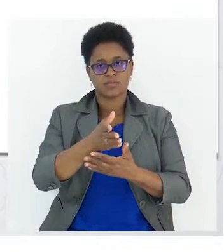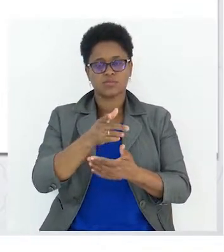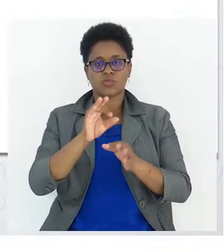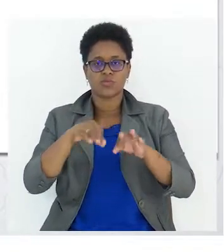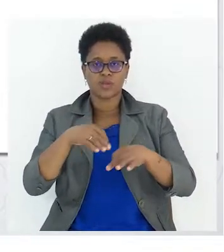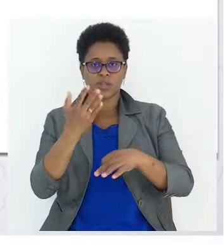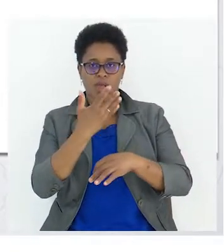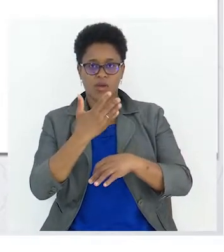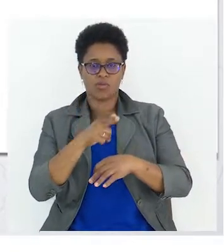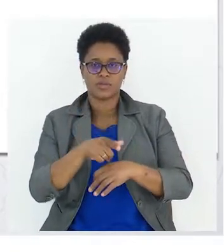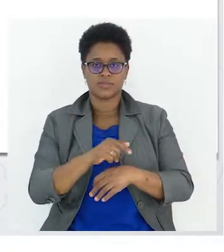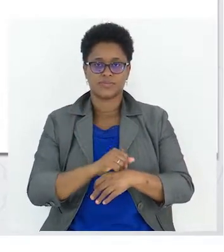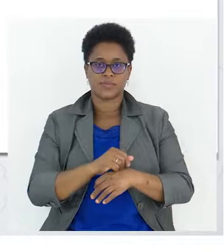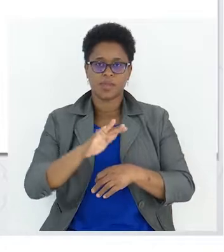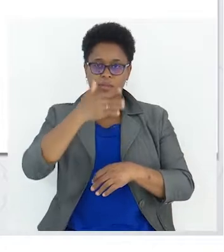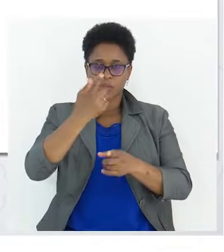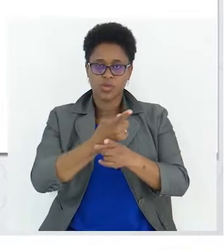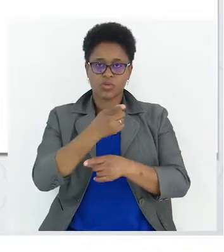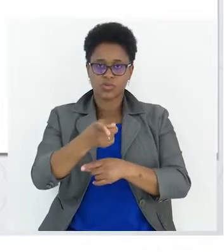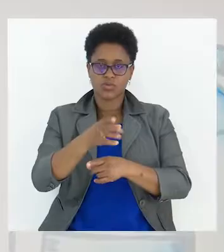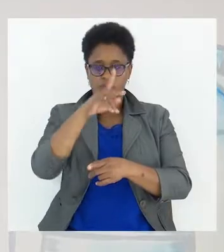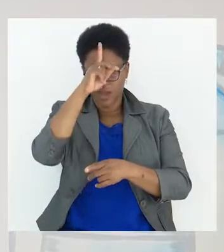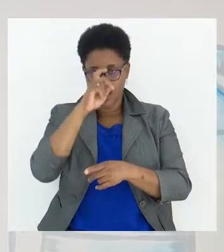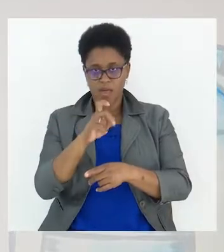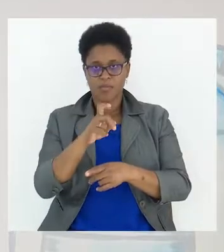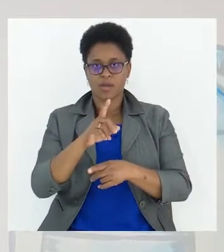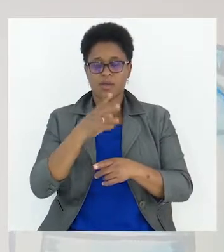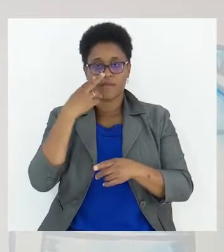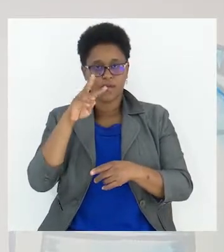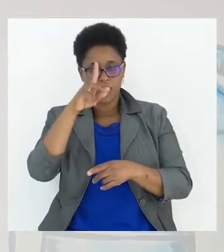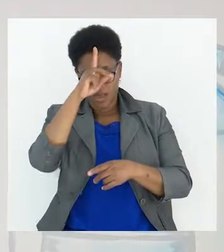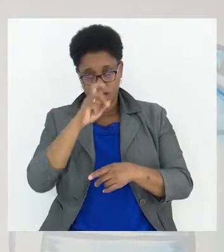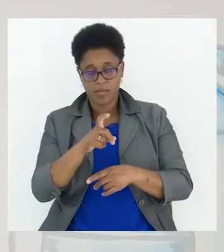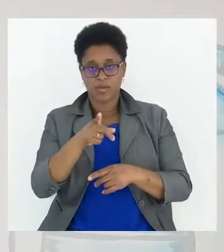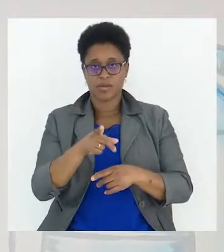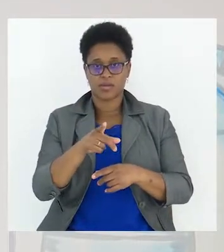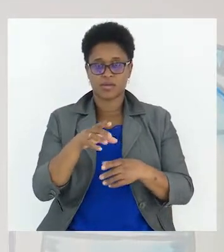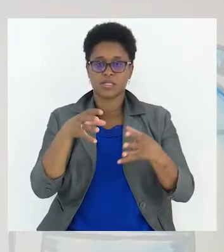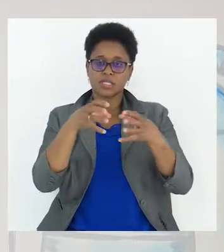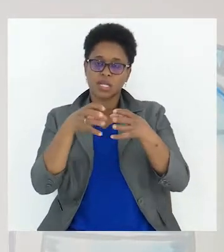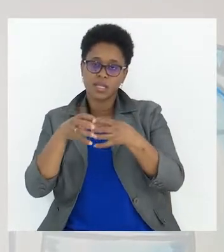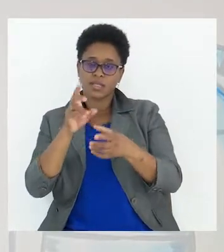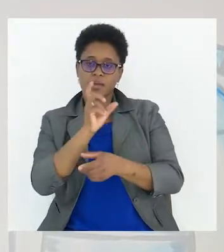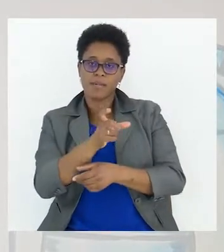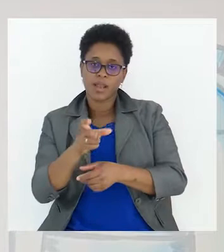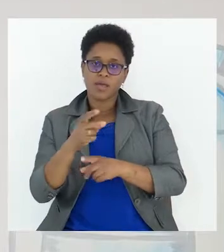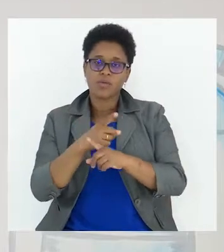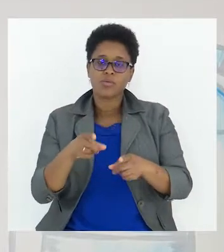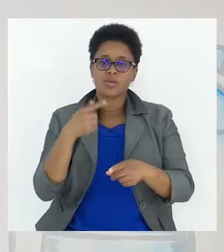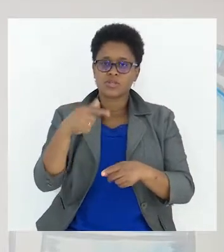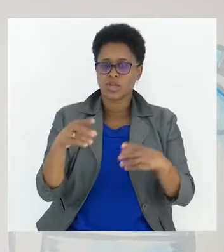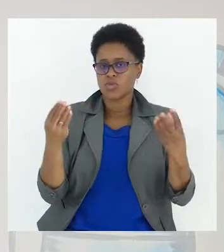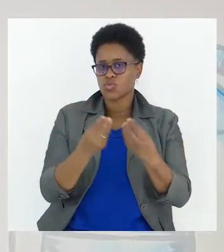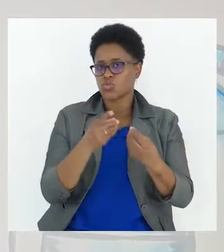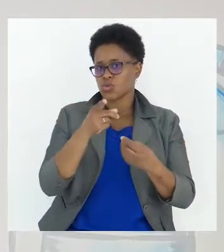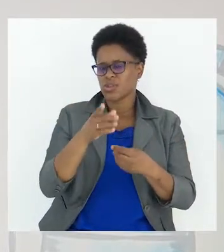aula. Primeira coisa, vais recordar, recordar as classes de palavras, porque isso está contigo